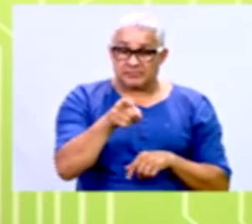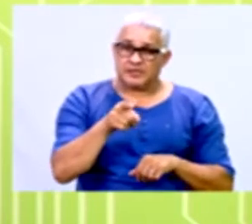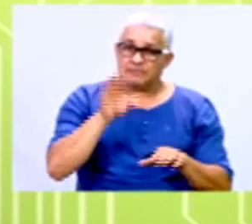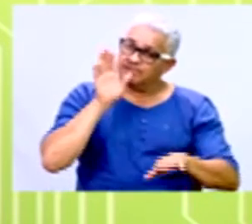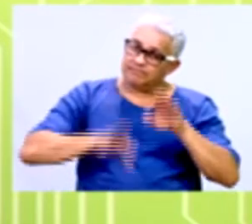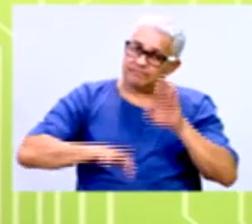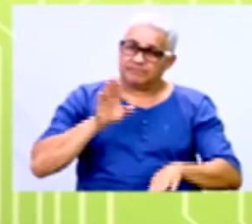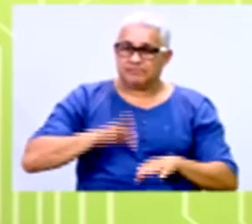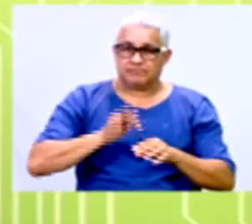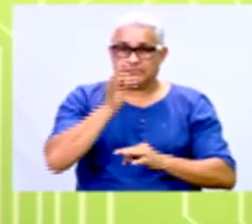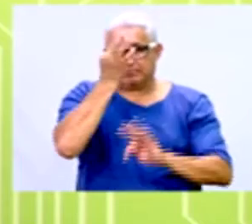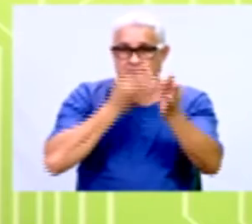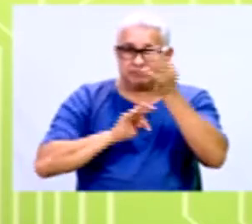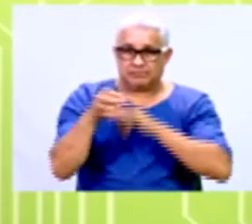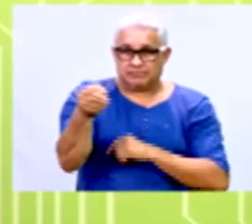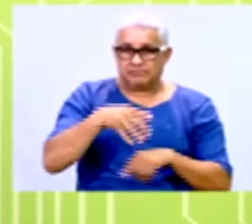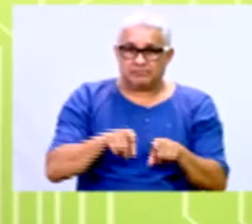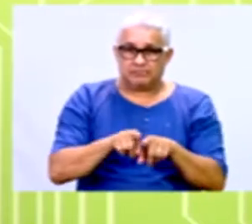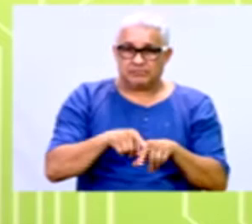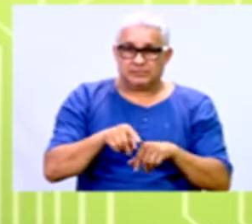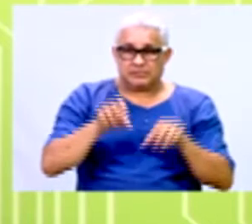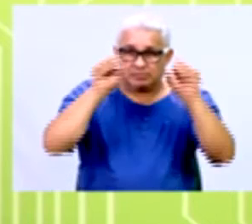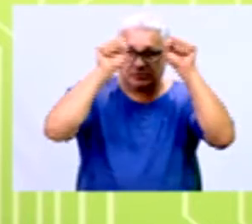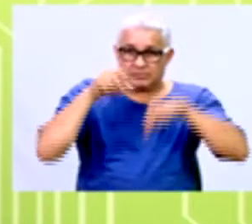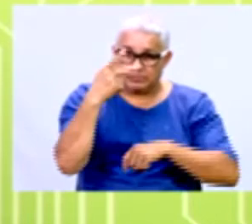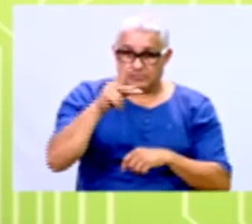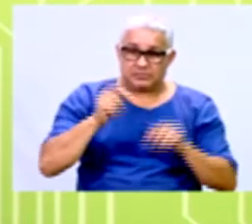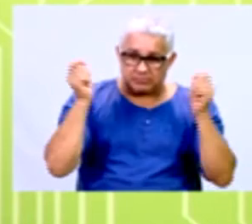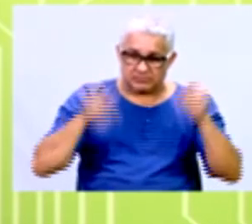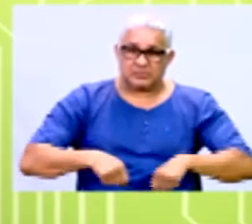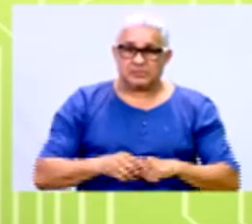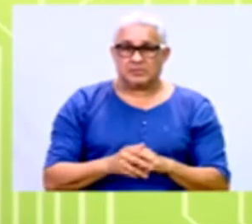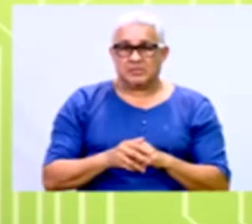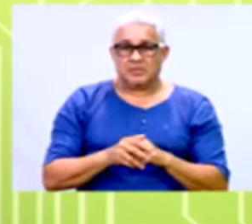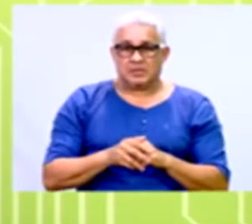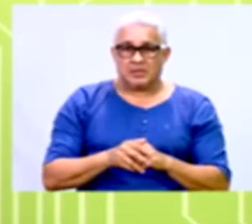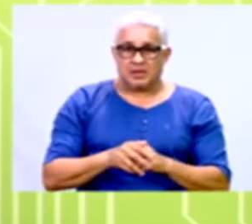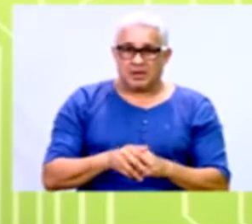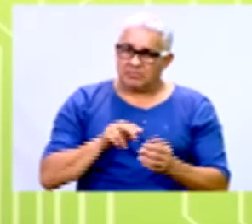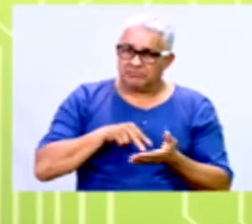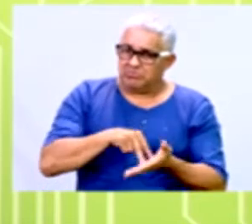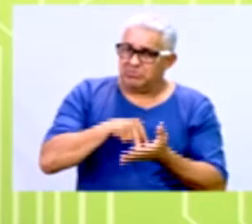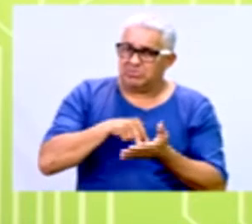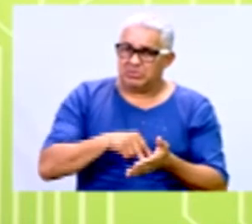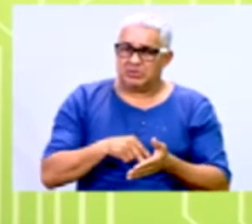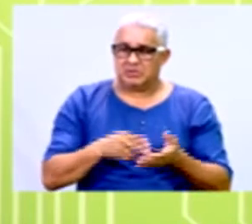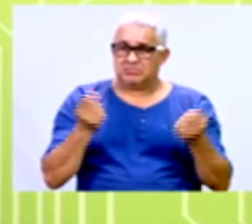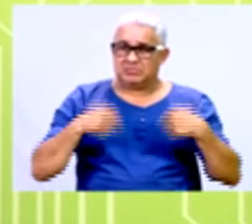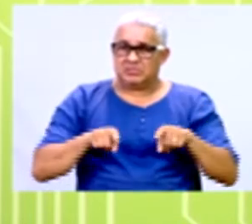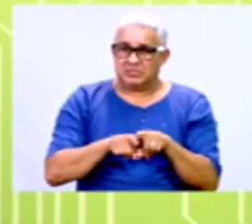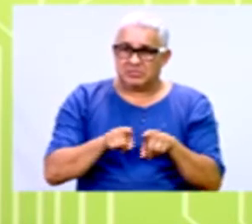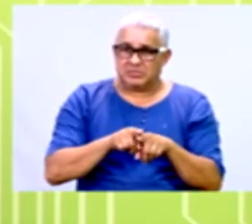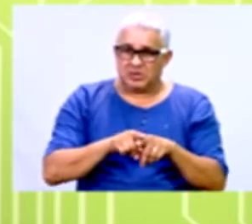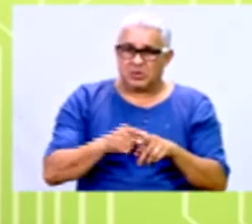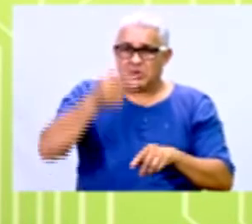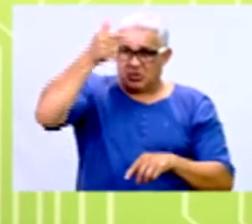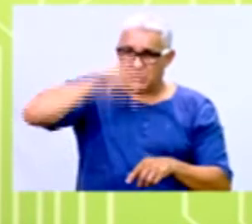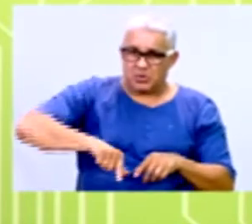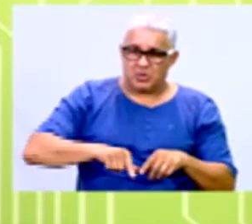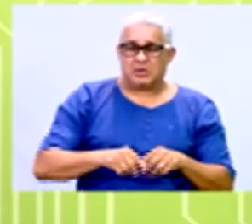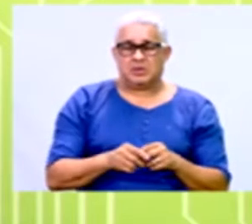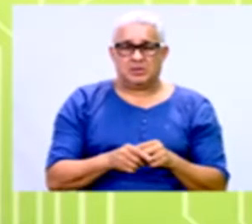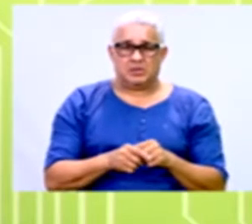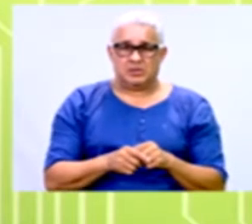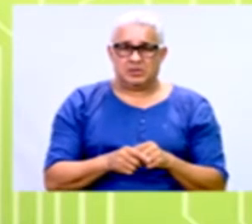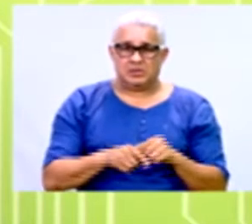muito dessas tecnologias para fazer com que o seu sistema funcione de forma estável, né? Sem que você, por exemplo, precisa fazer um refresh da página inteira,